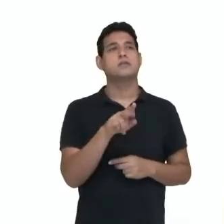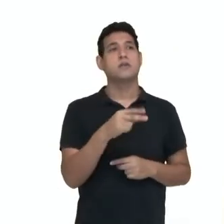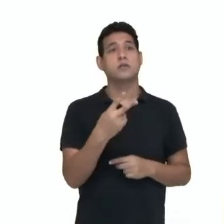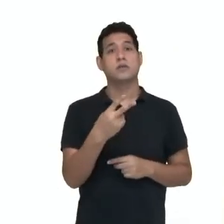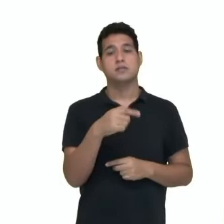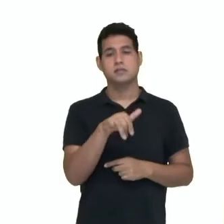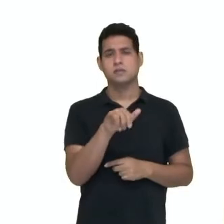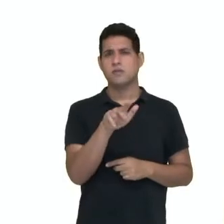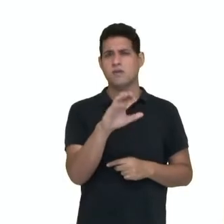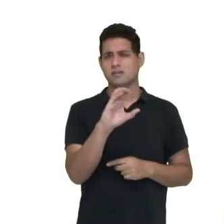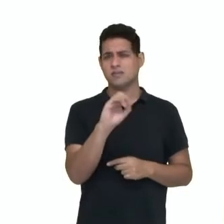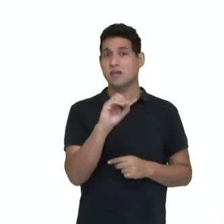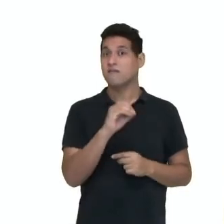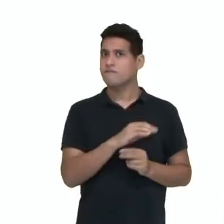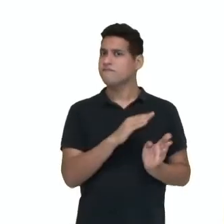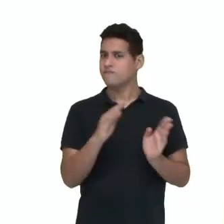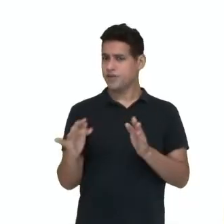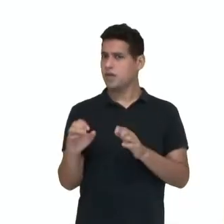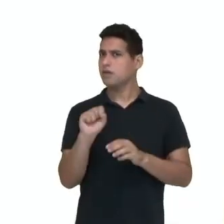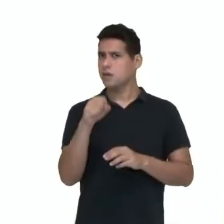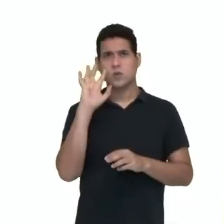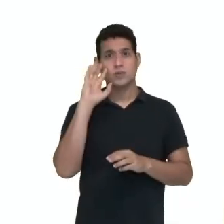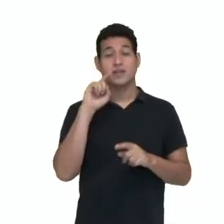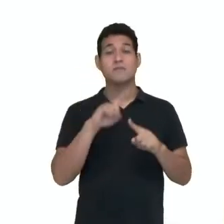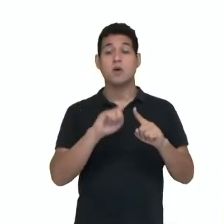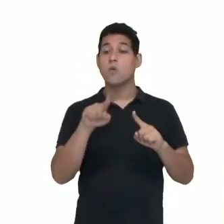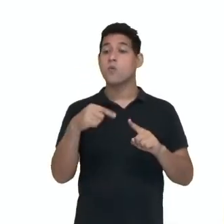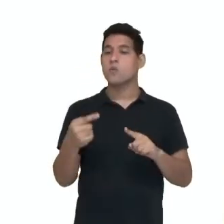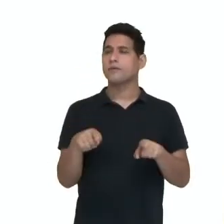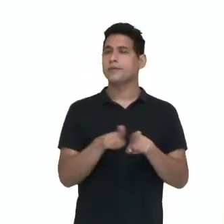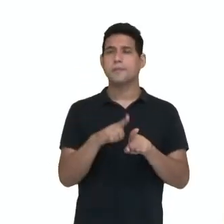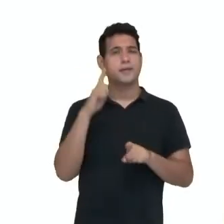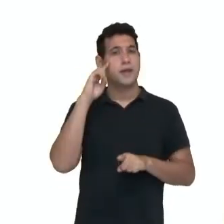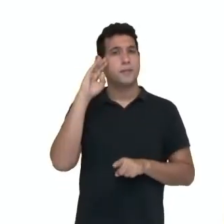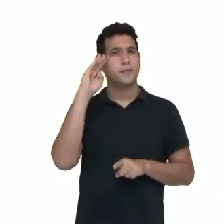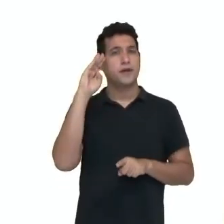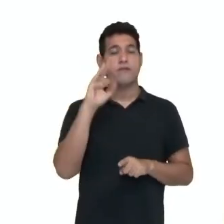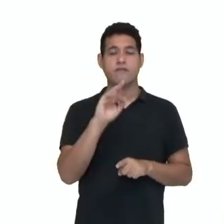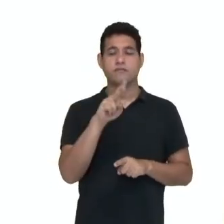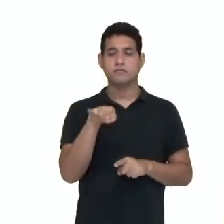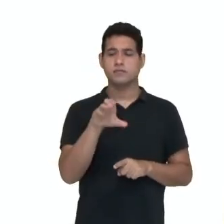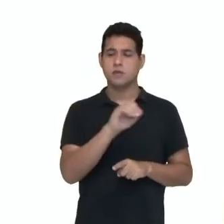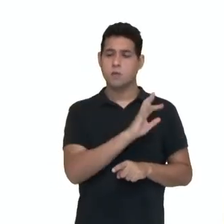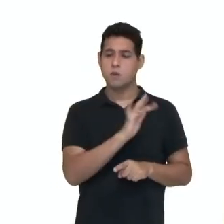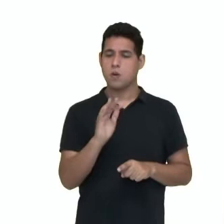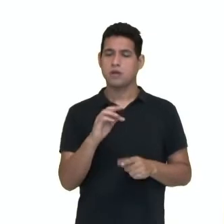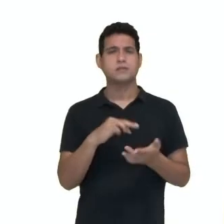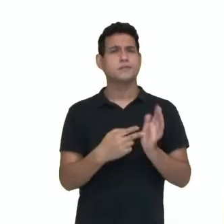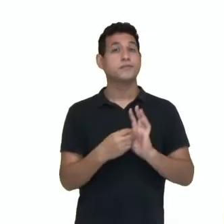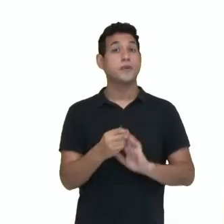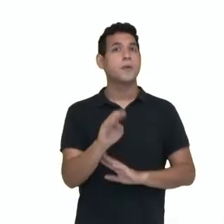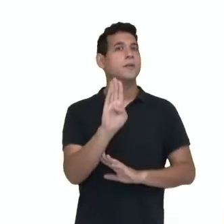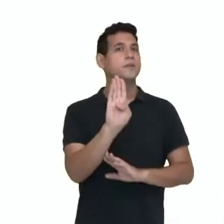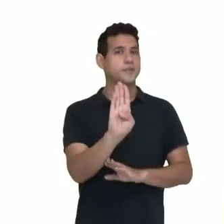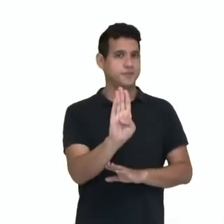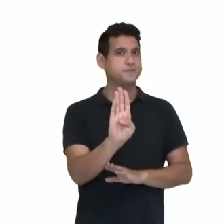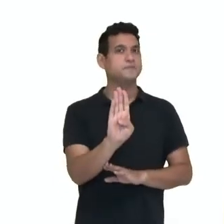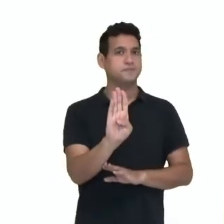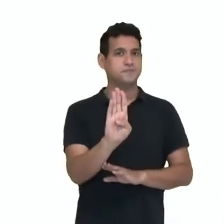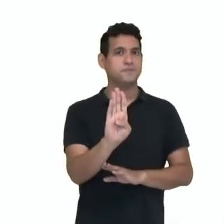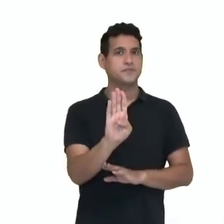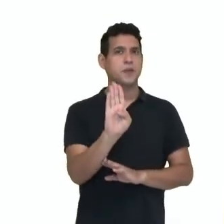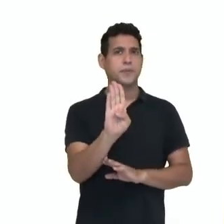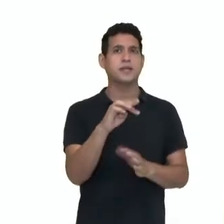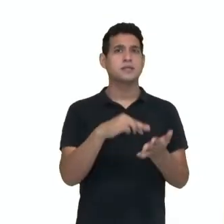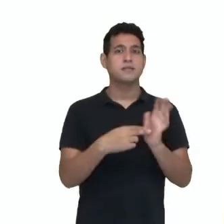0. Então, vai passar por ali. E o outro ponto onde a função passa é no b, gente. O b